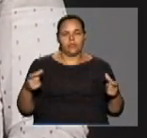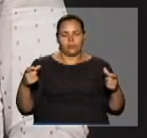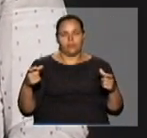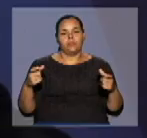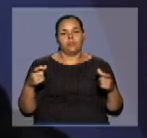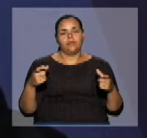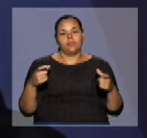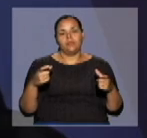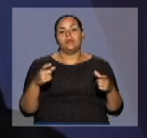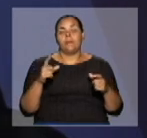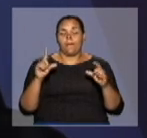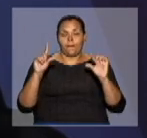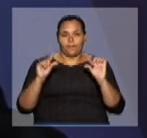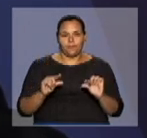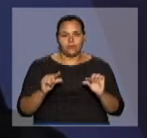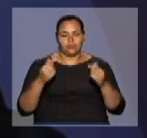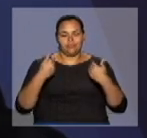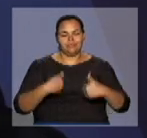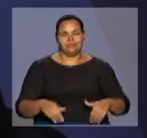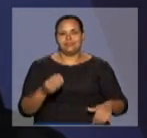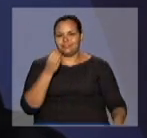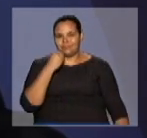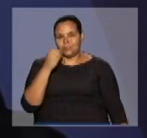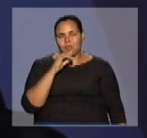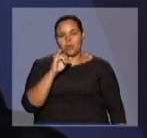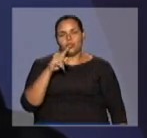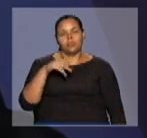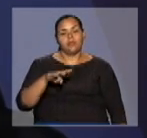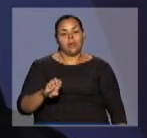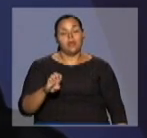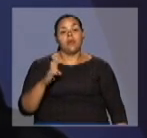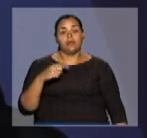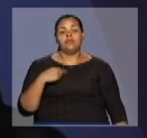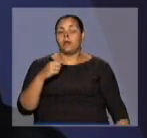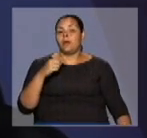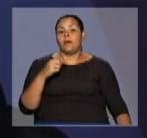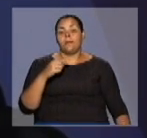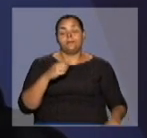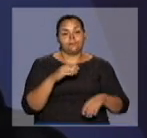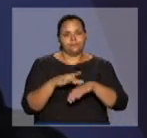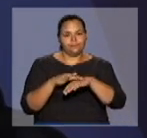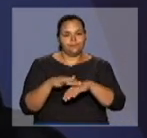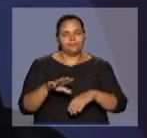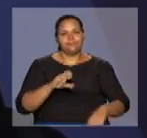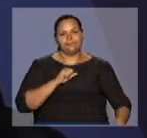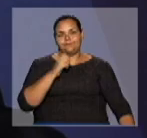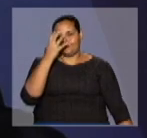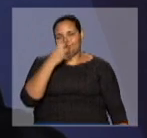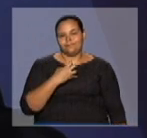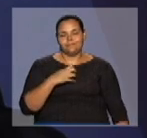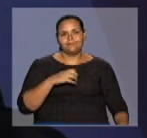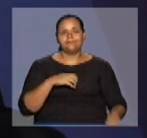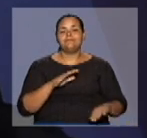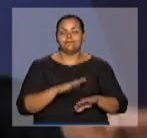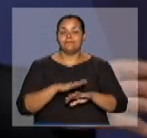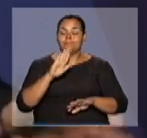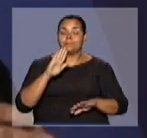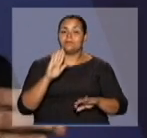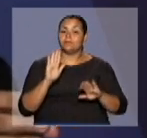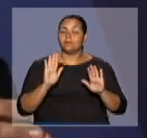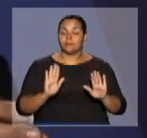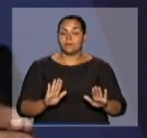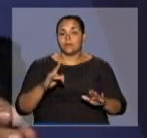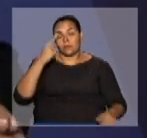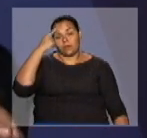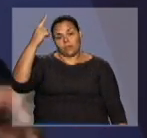Sim. Quanto menor a imunidade, maior o risco de desenvolver uma forma mais grave, né?